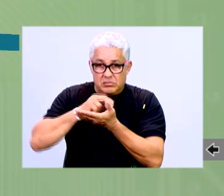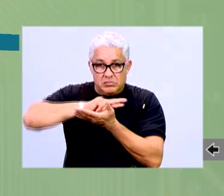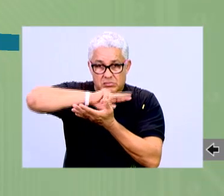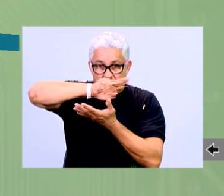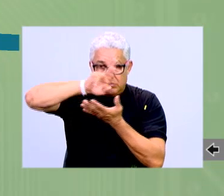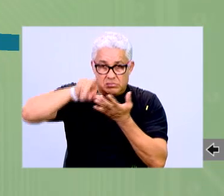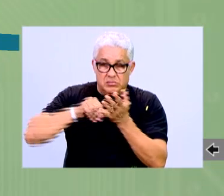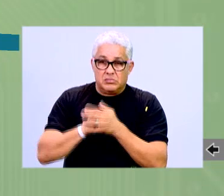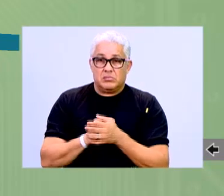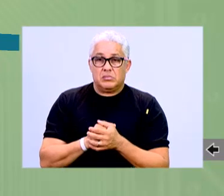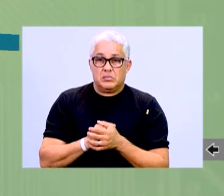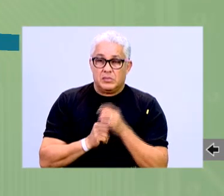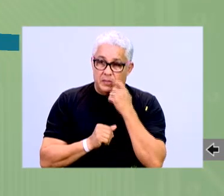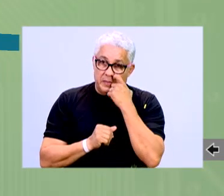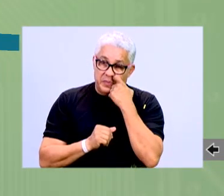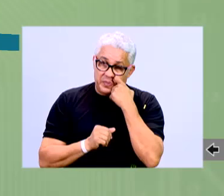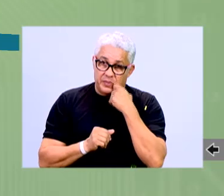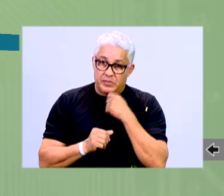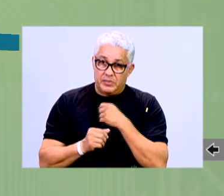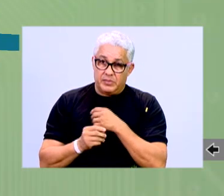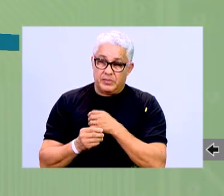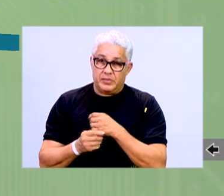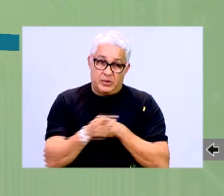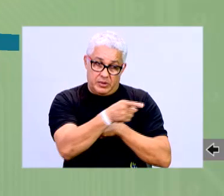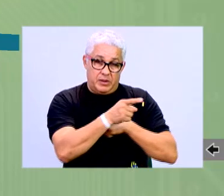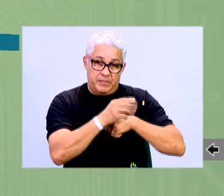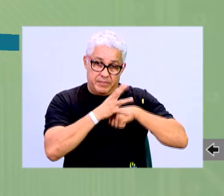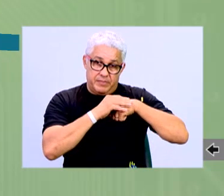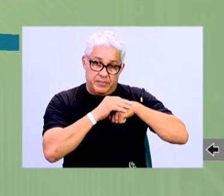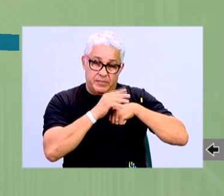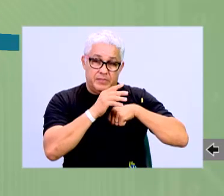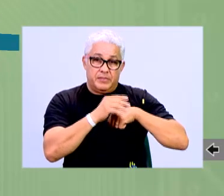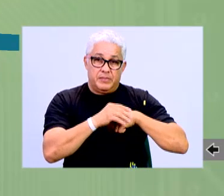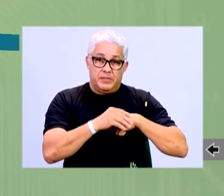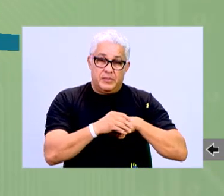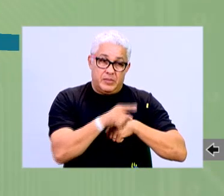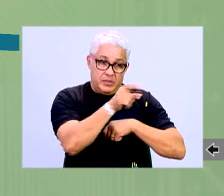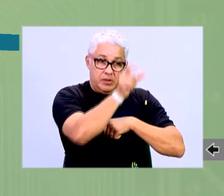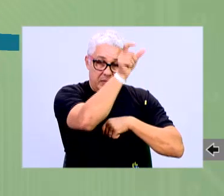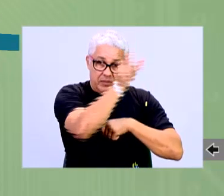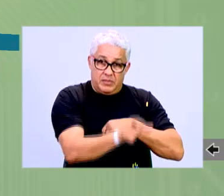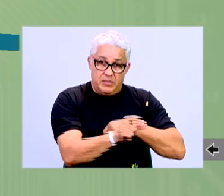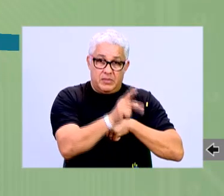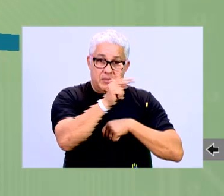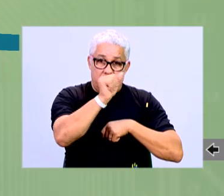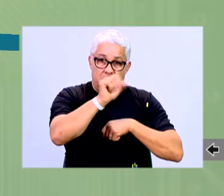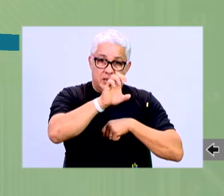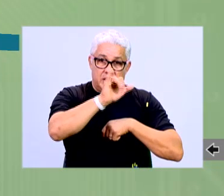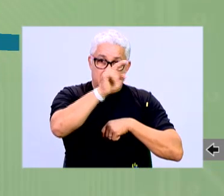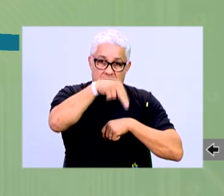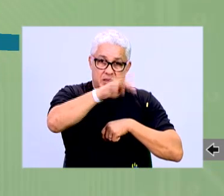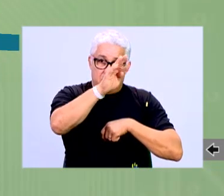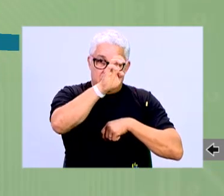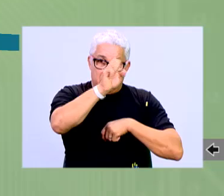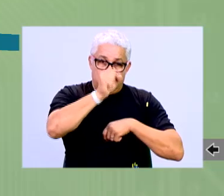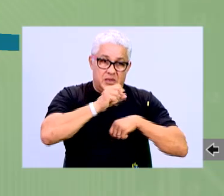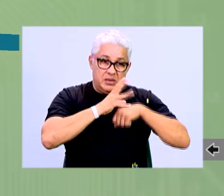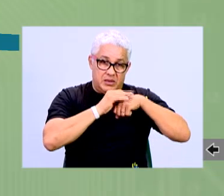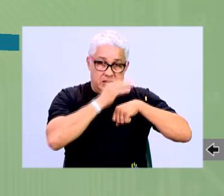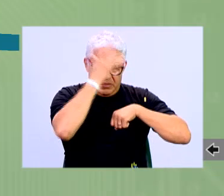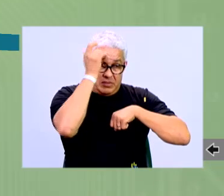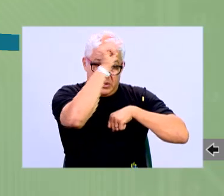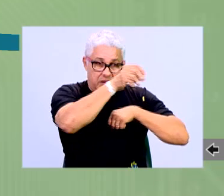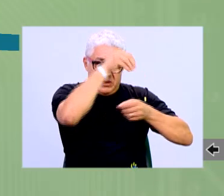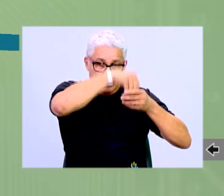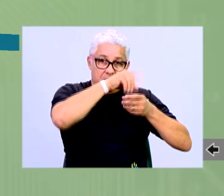ser ministrados aos pacientes. Já os stakeholders, os pacientes, vejam que eles vão estar lá internados no